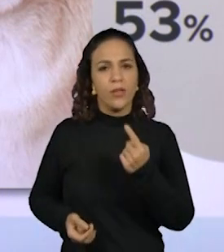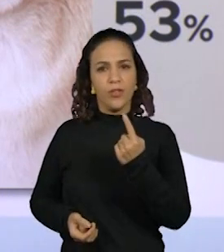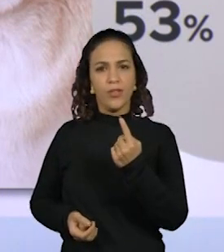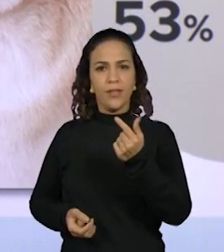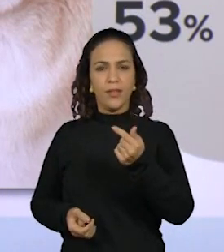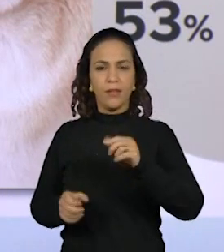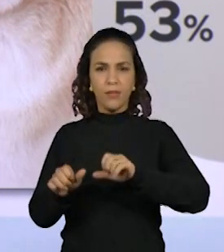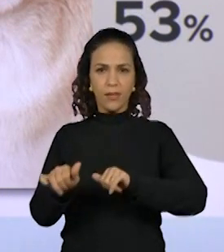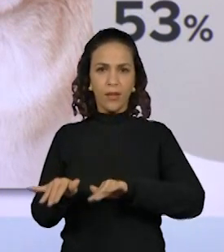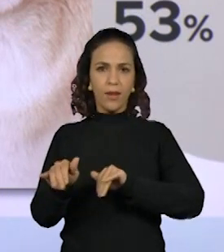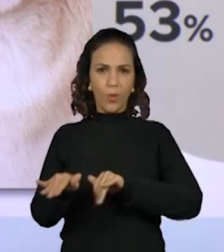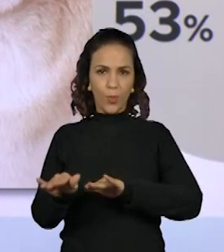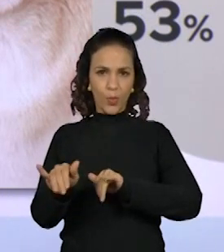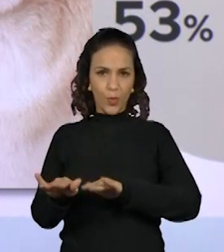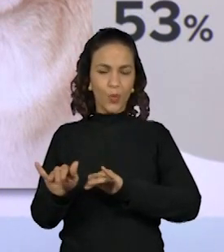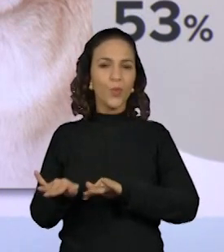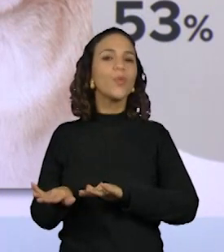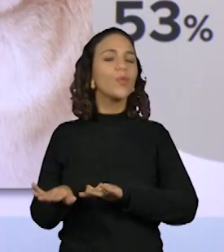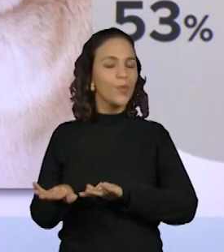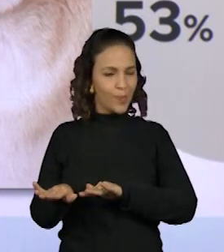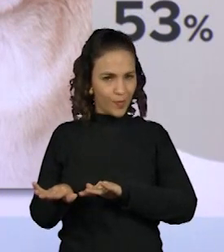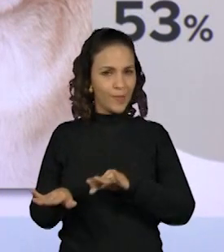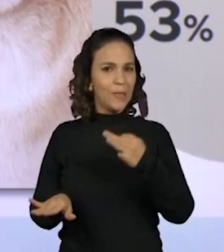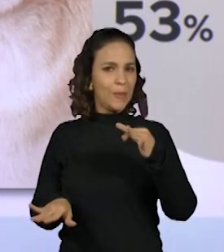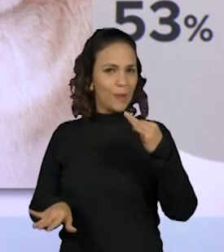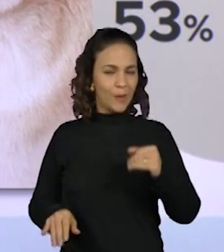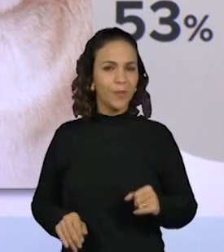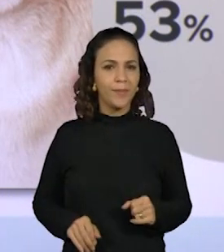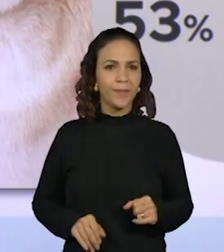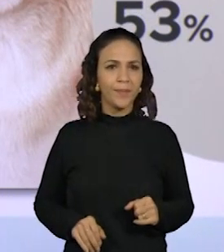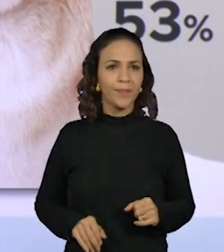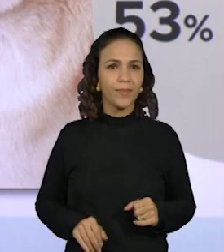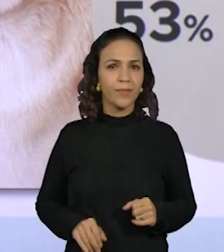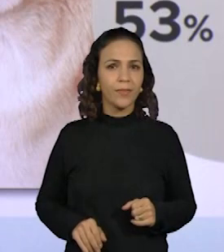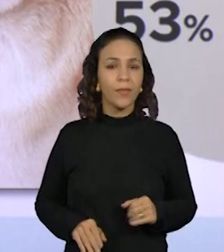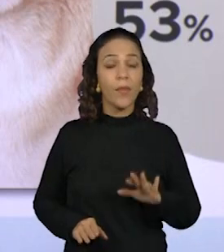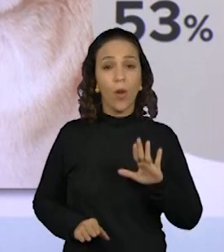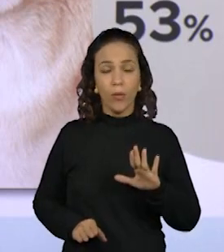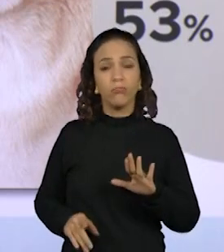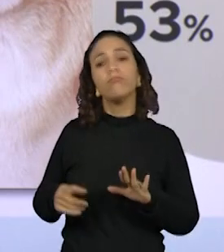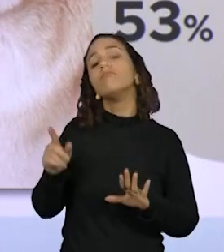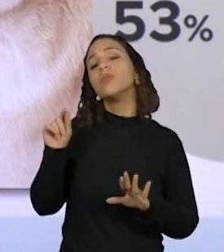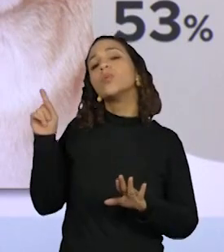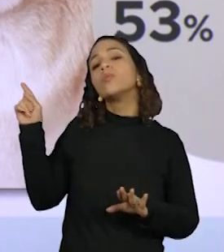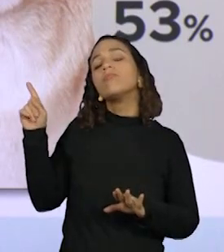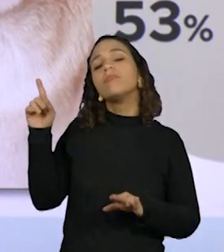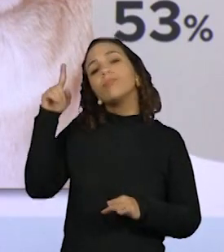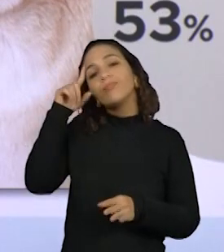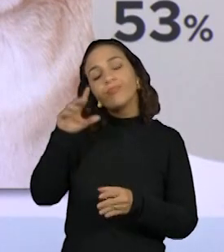de setembro. Ela foi divulgada 17 de setembro. Eu tenho uma pesquisa